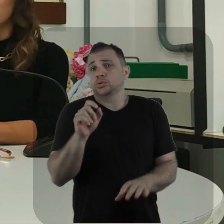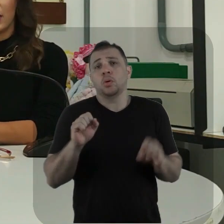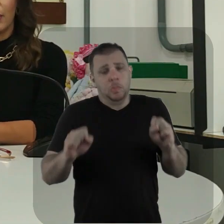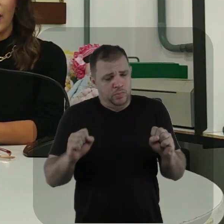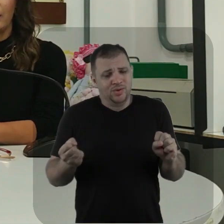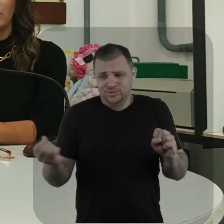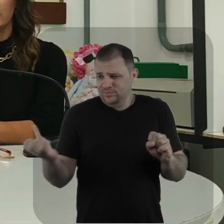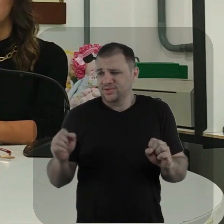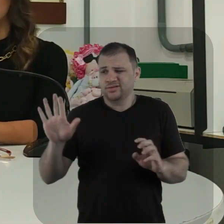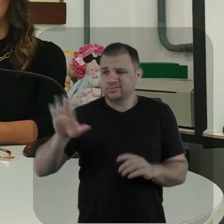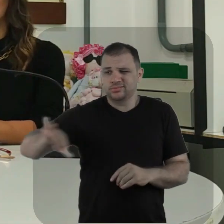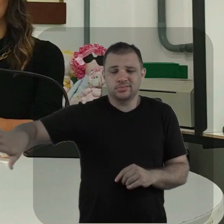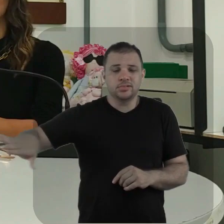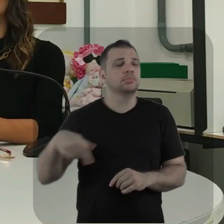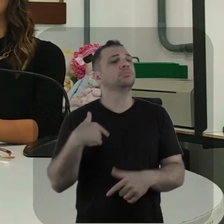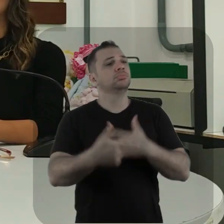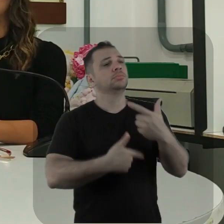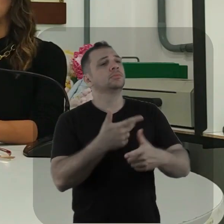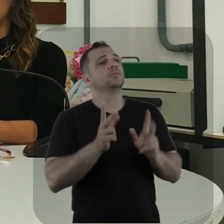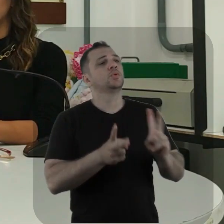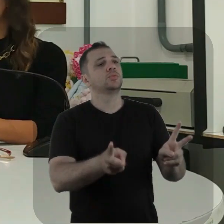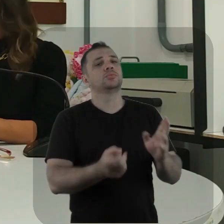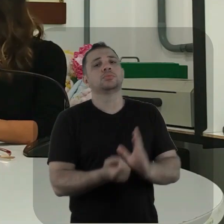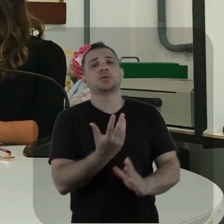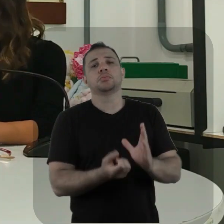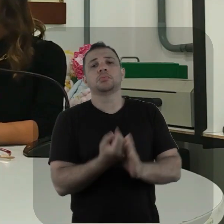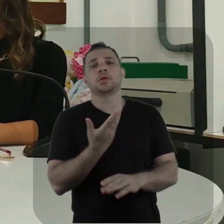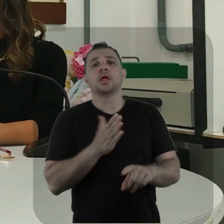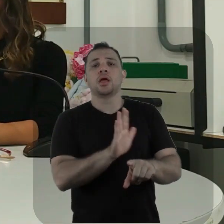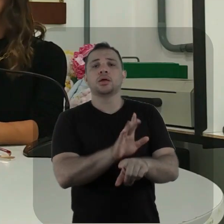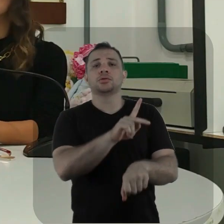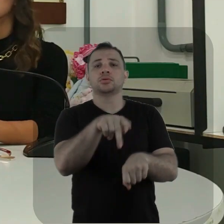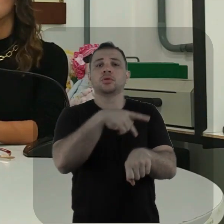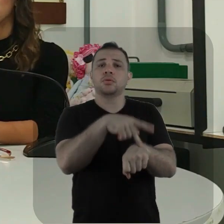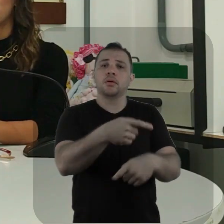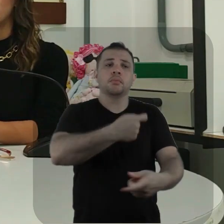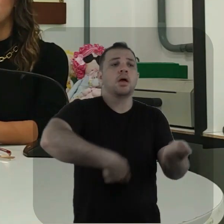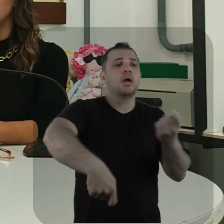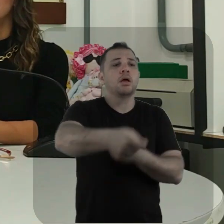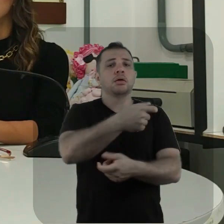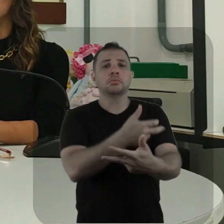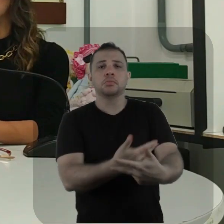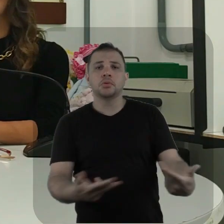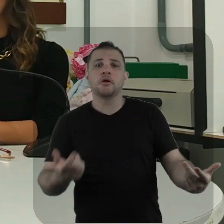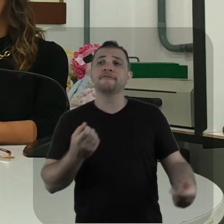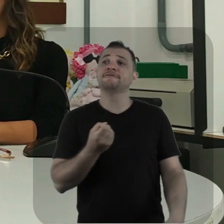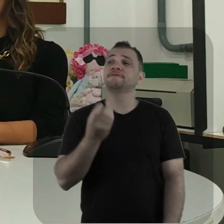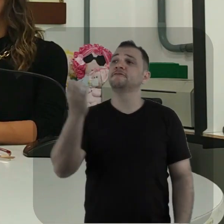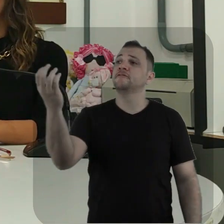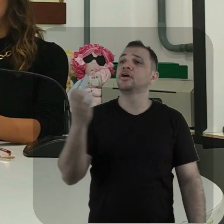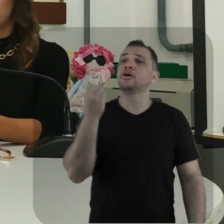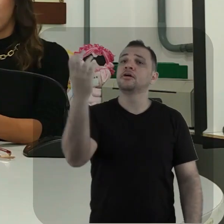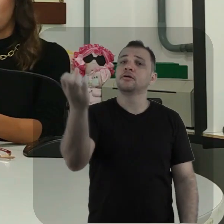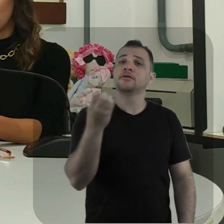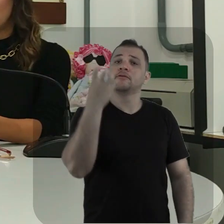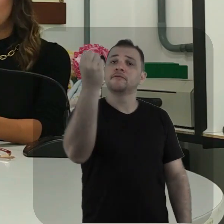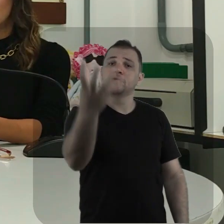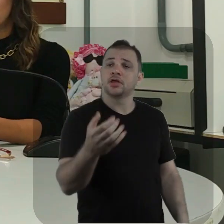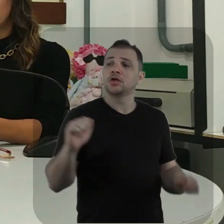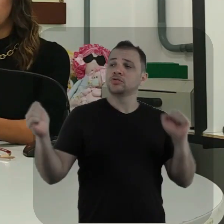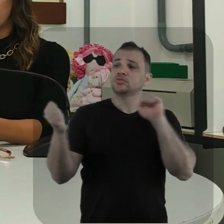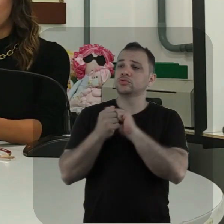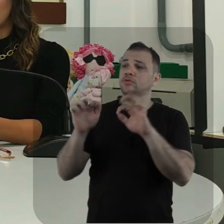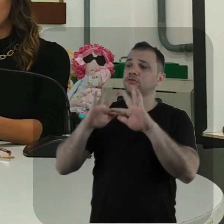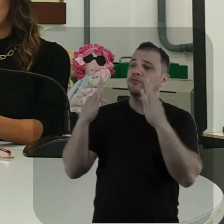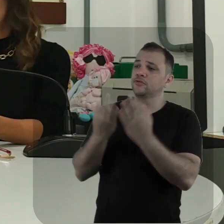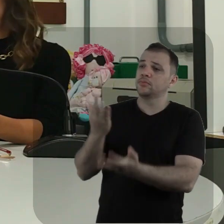ainda está no mercado de sim, trabalho, né? sim, Está produzindo, está participando da economia do país, ele tá